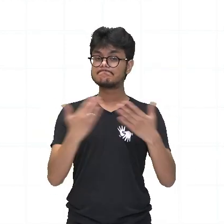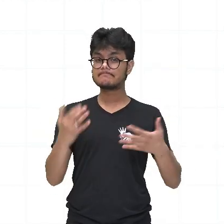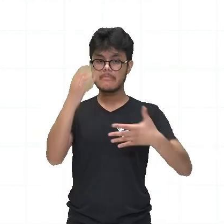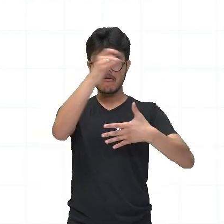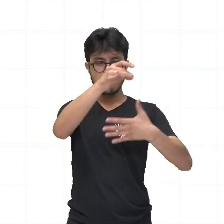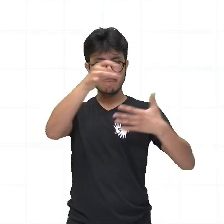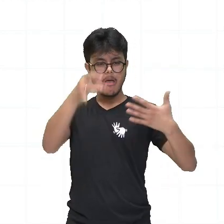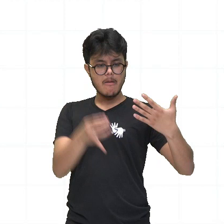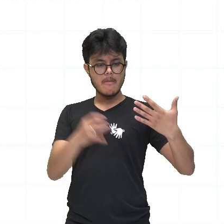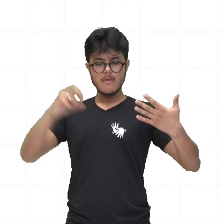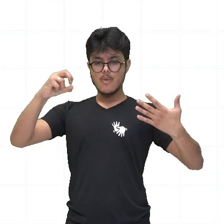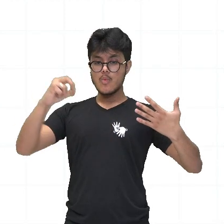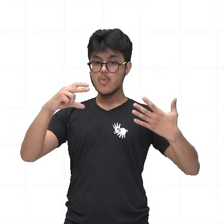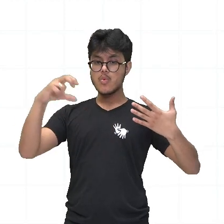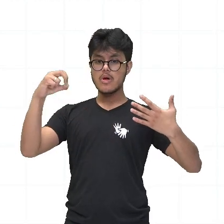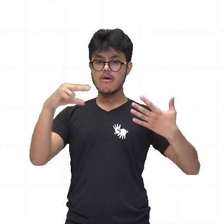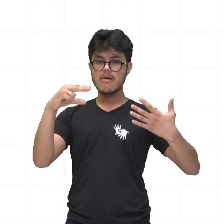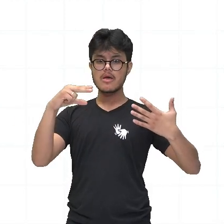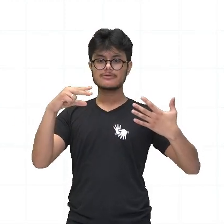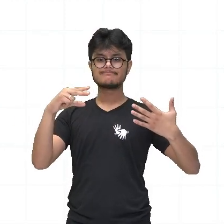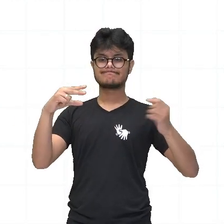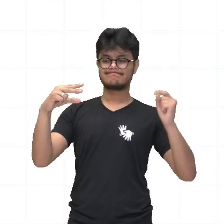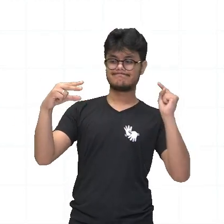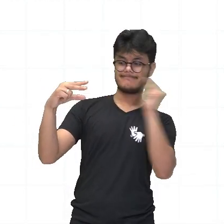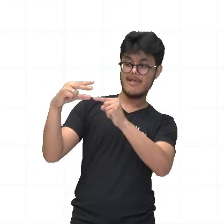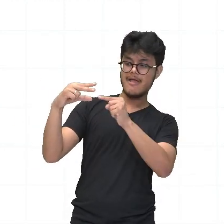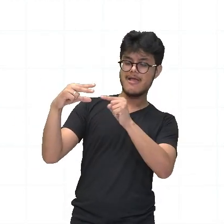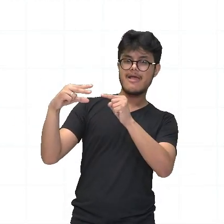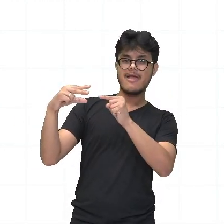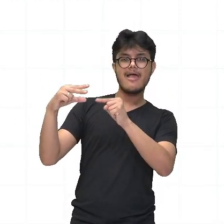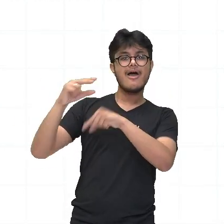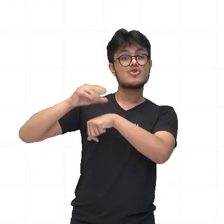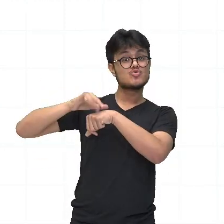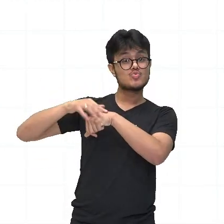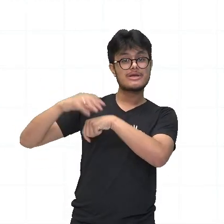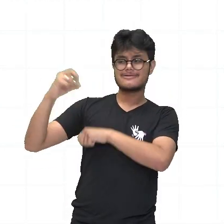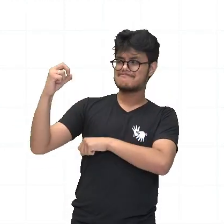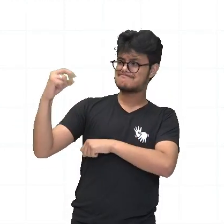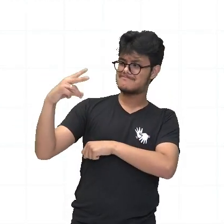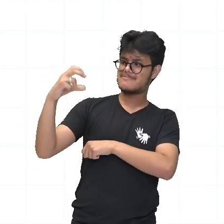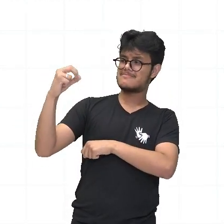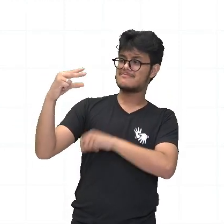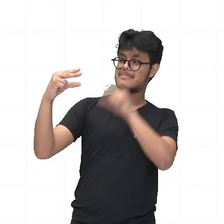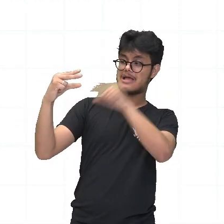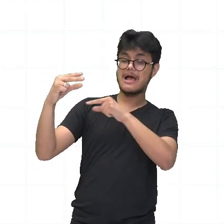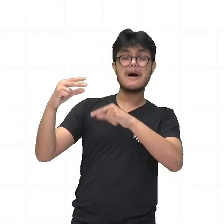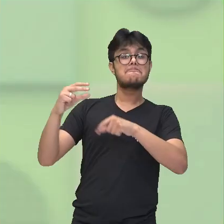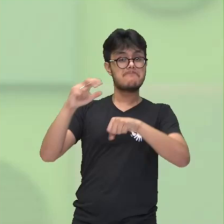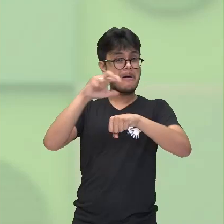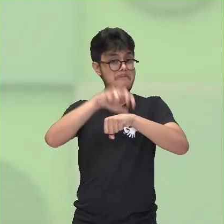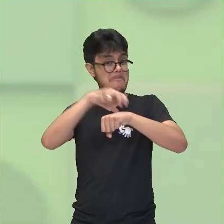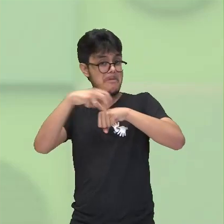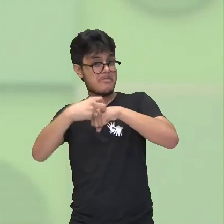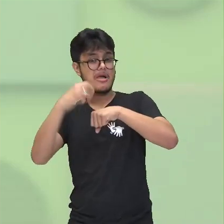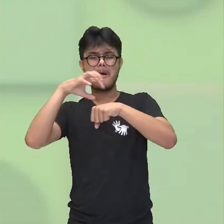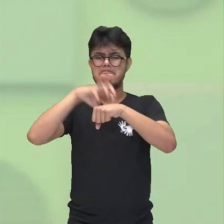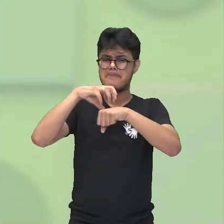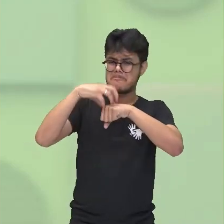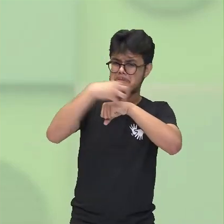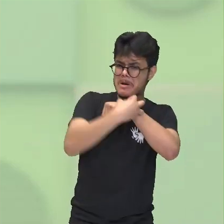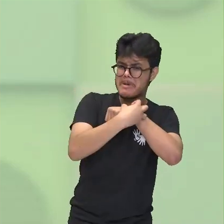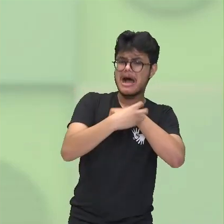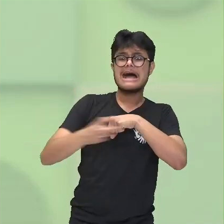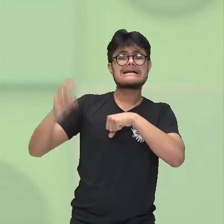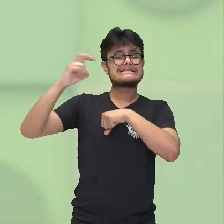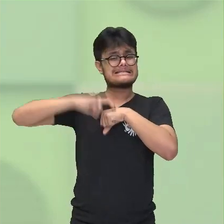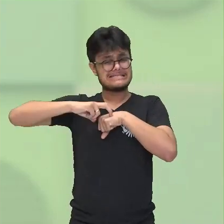esse vírus é ele que ocasiona a doença. É o vírus que vai ocasionar a chikungunya, é o vírus que vai ocasionar a dengue,